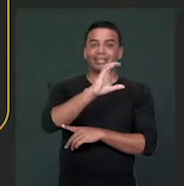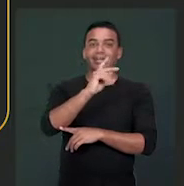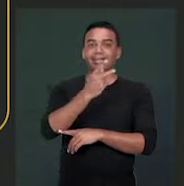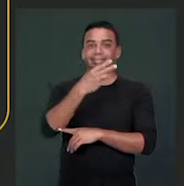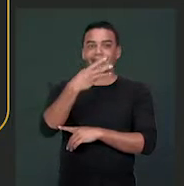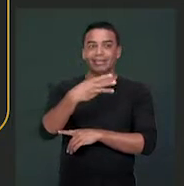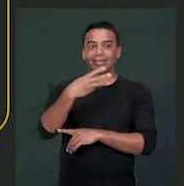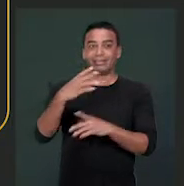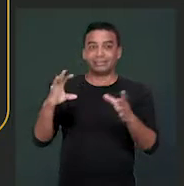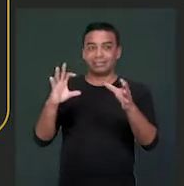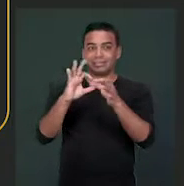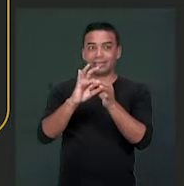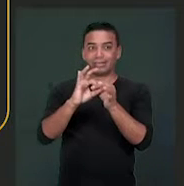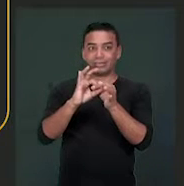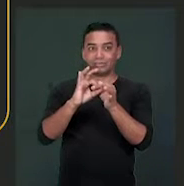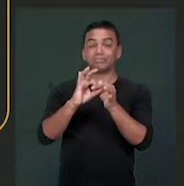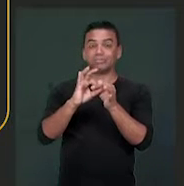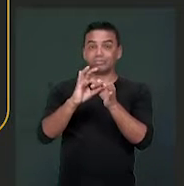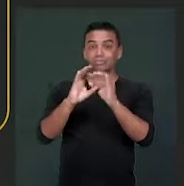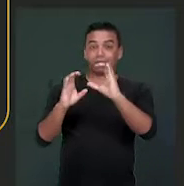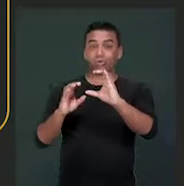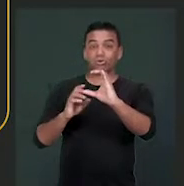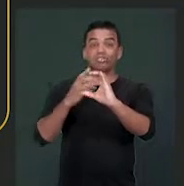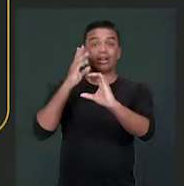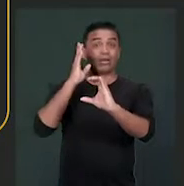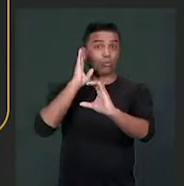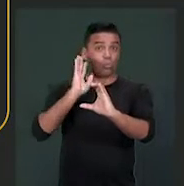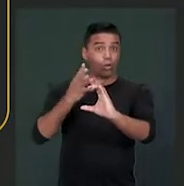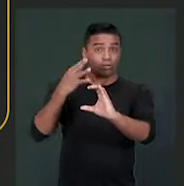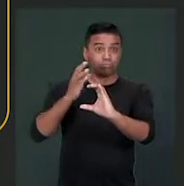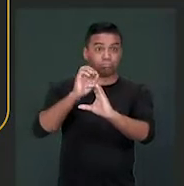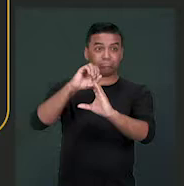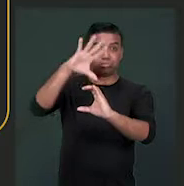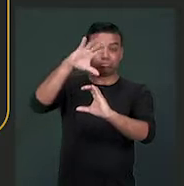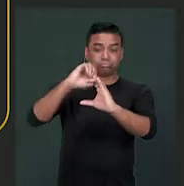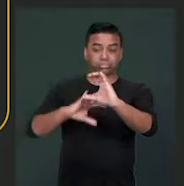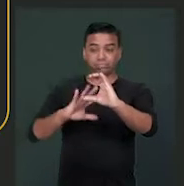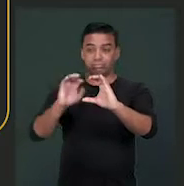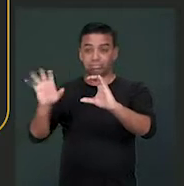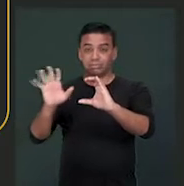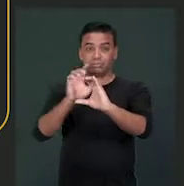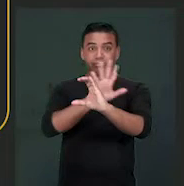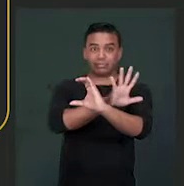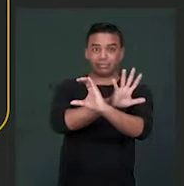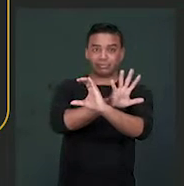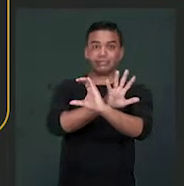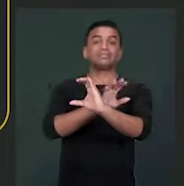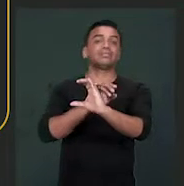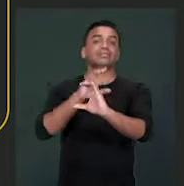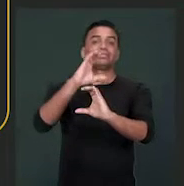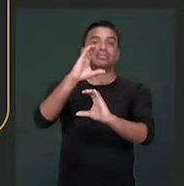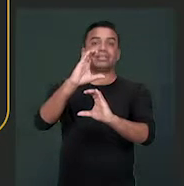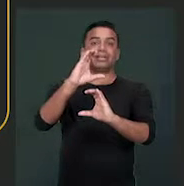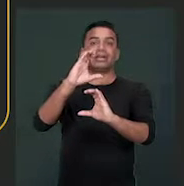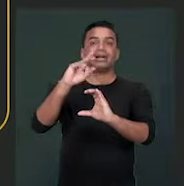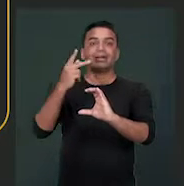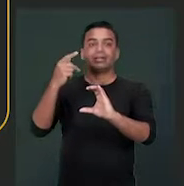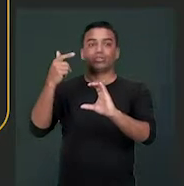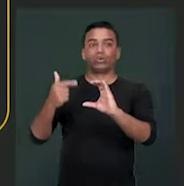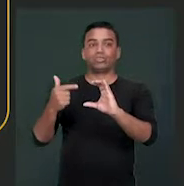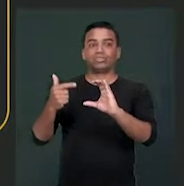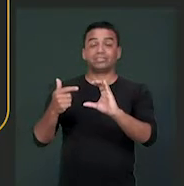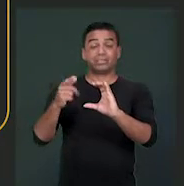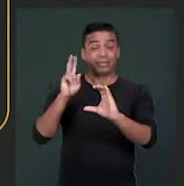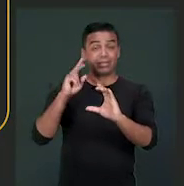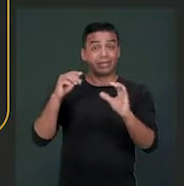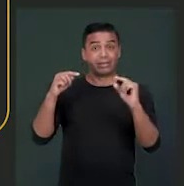ligado. Esse carbono aqui já está fazendo as 4 ligações. Esse daqui, CH2. Esse daqui está fazendo